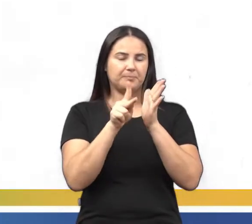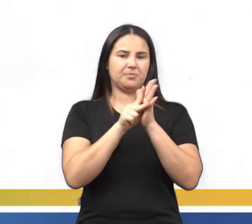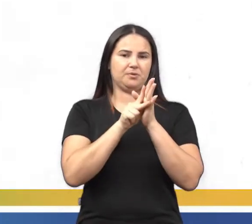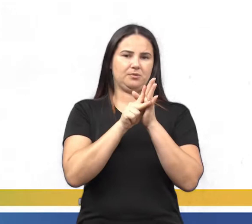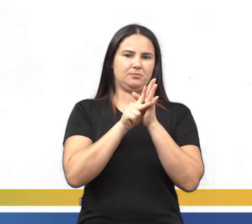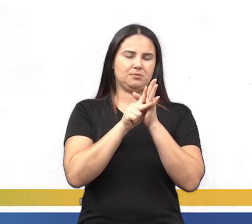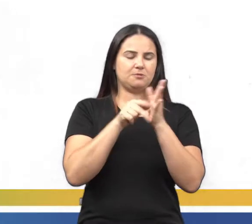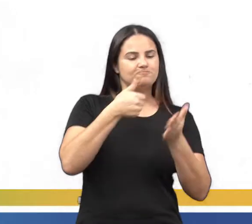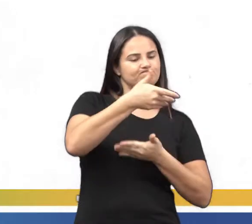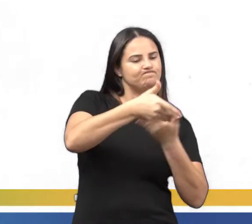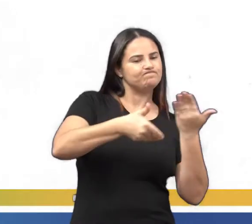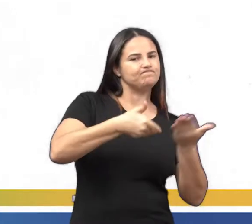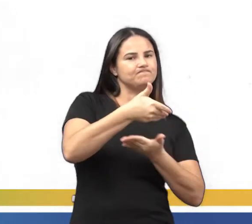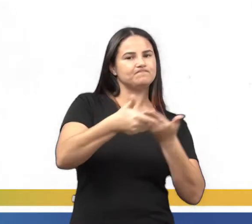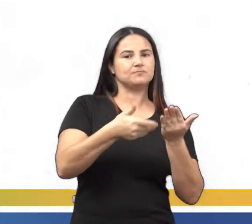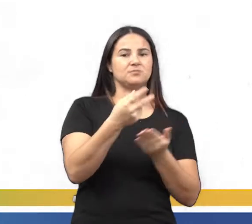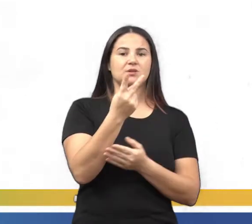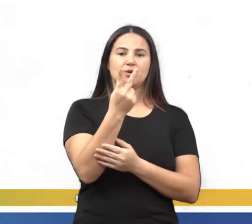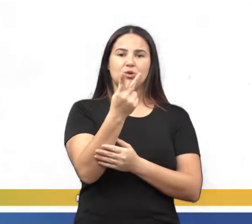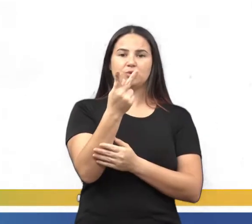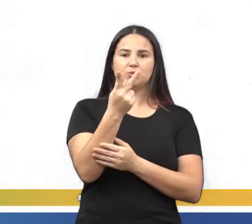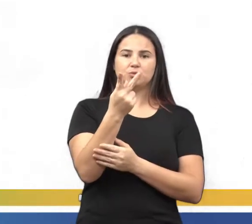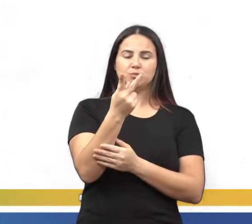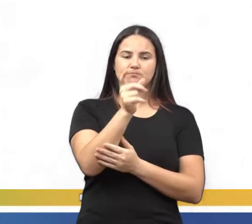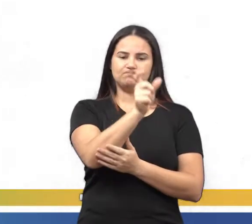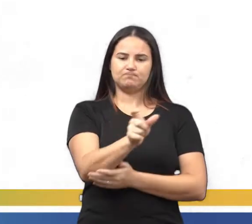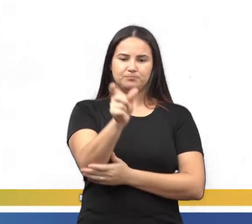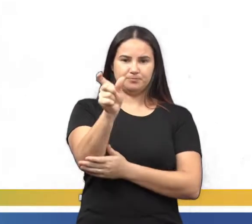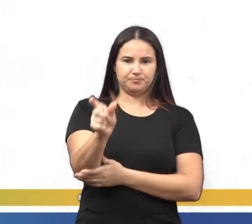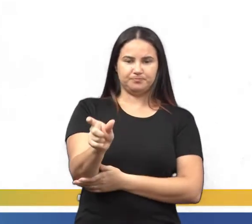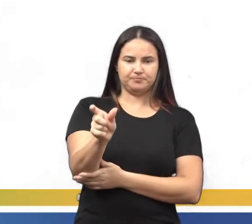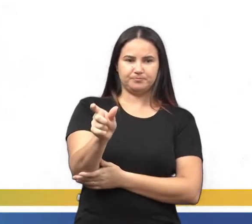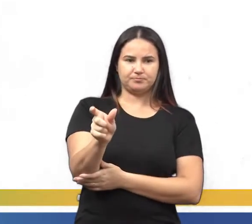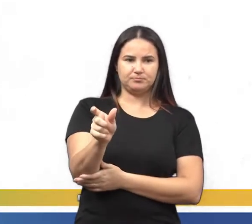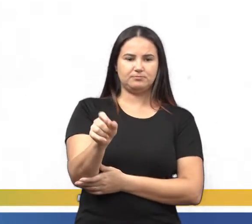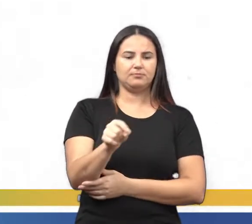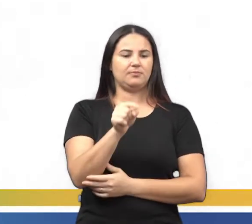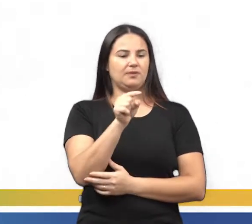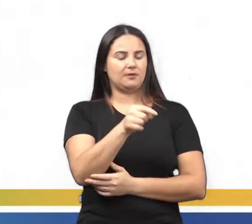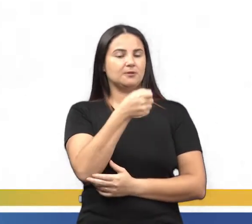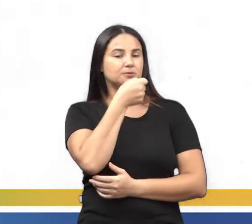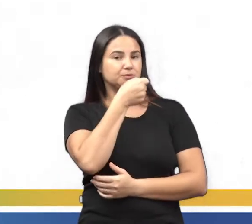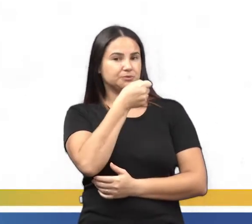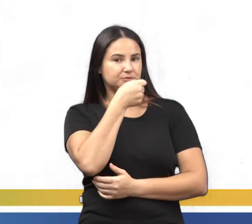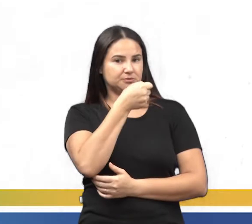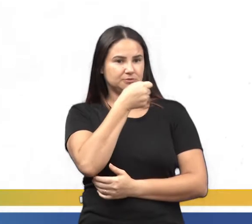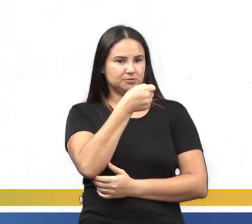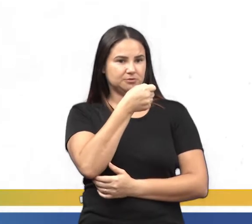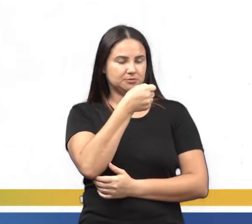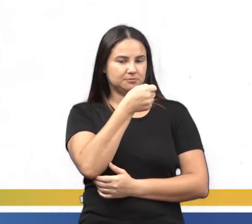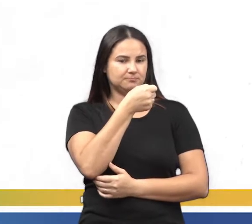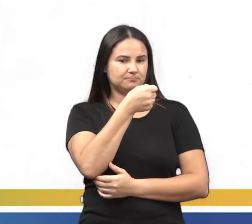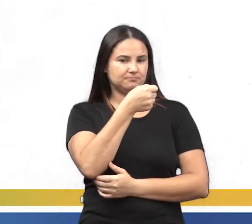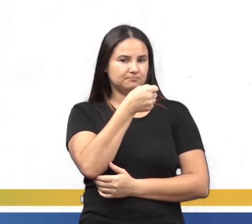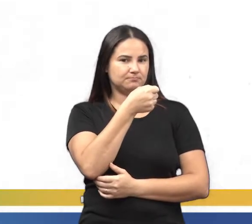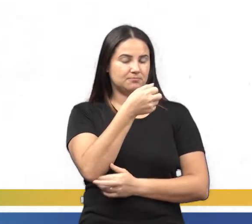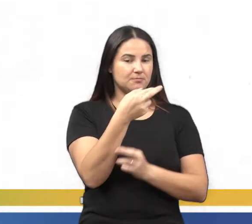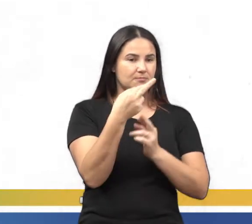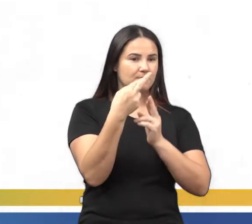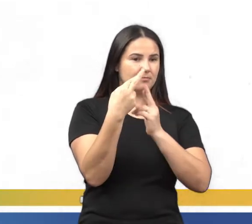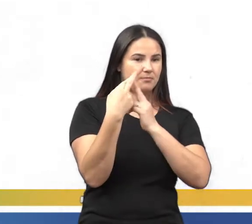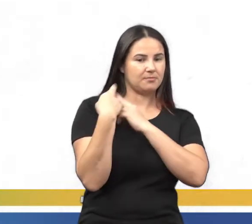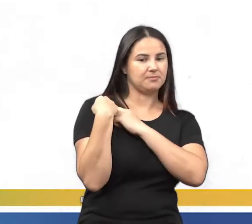produzido pela interação entre duas pessoas, ou seja, o entrevistador, responsável por fazer